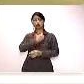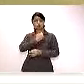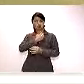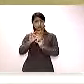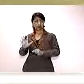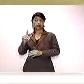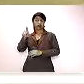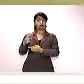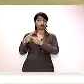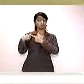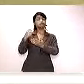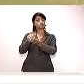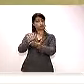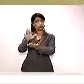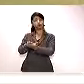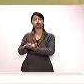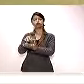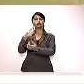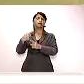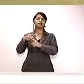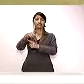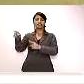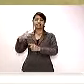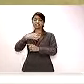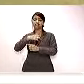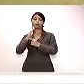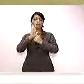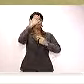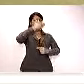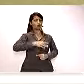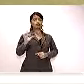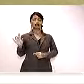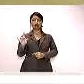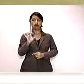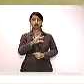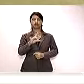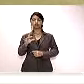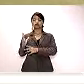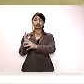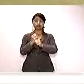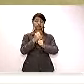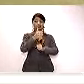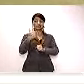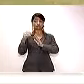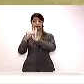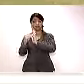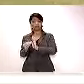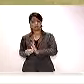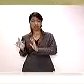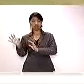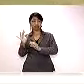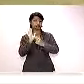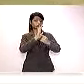Responsável aludido a decisão fundou-se na desarrazoada exigência de amor para cada um dos 111 itens licitados além de outras